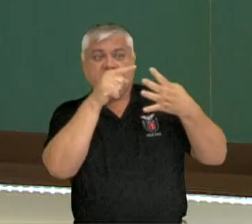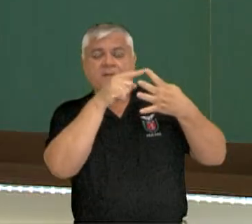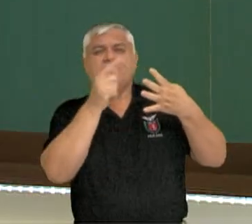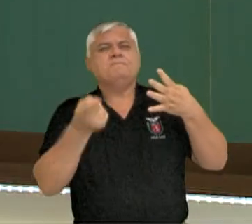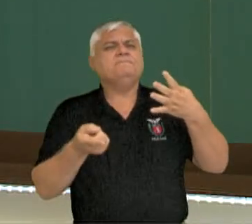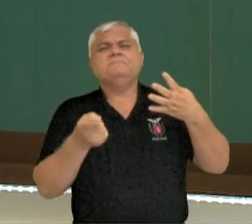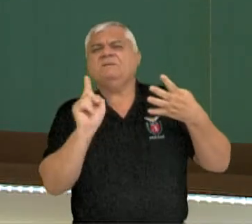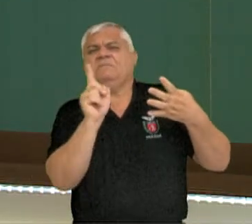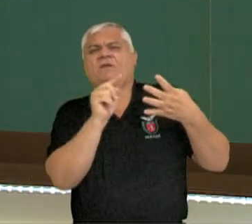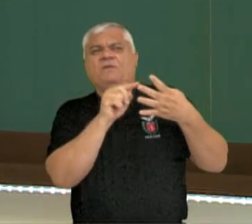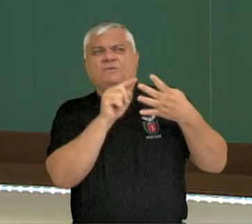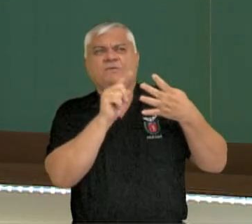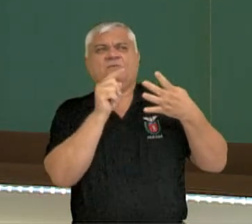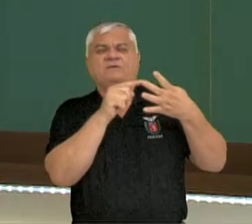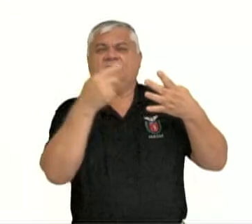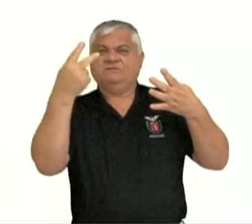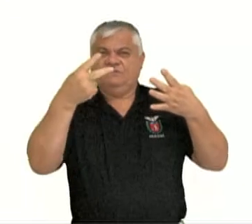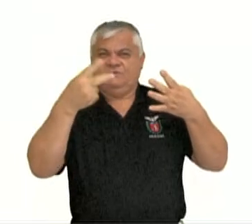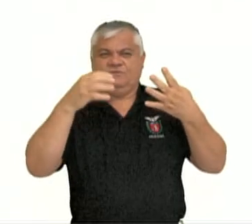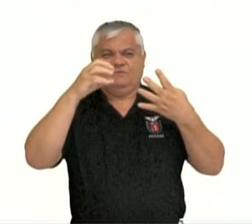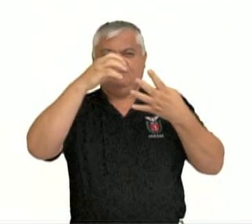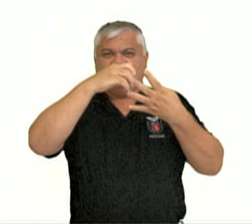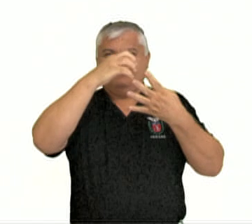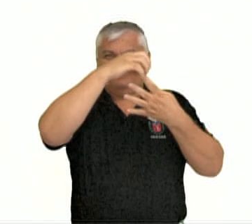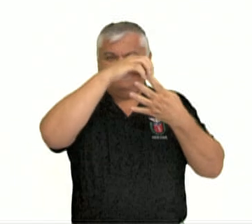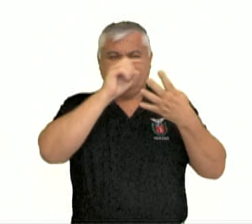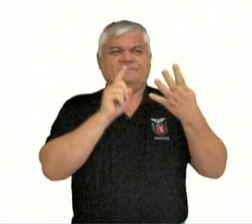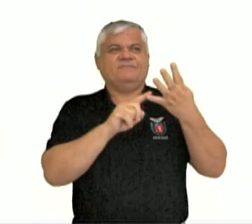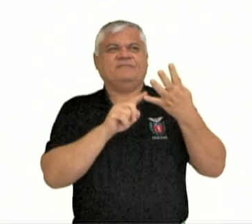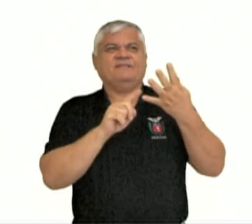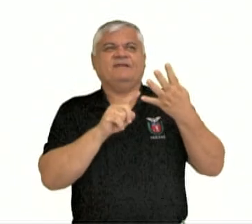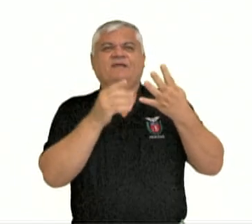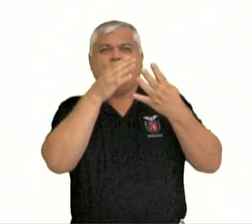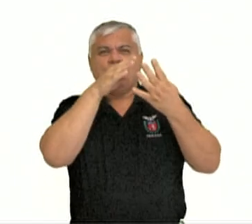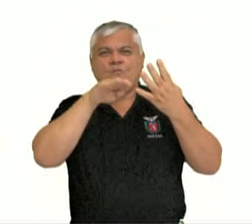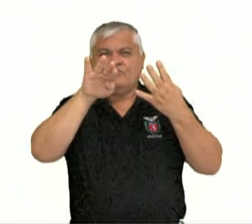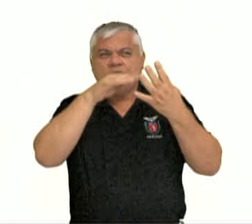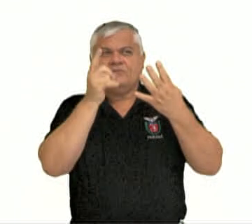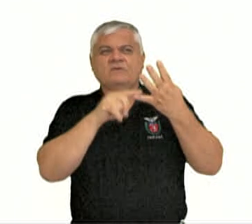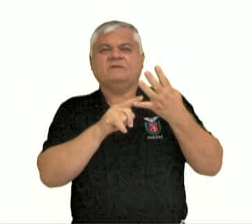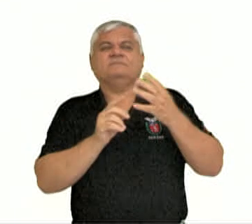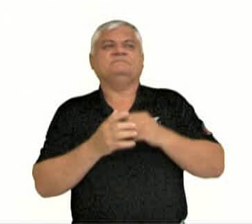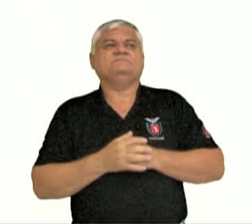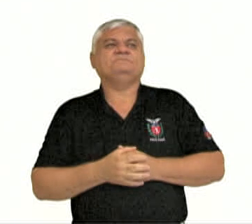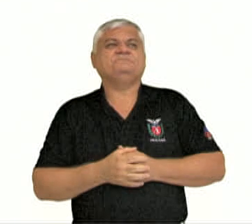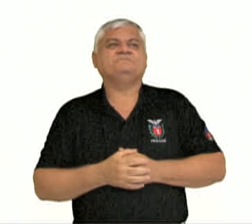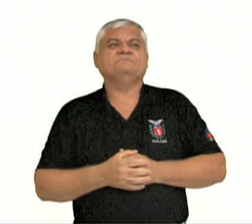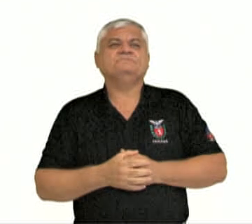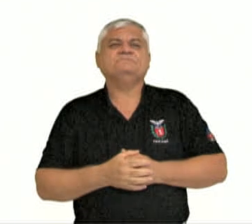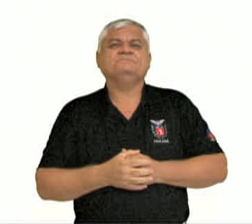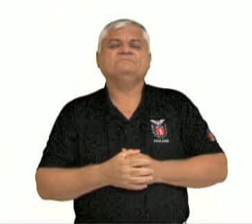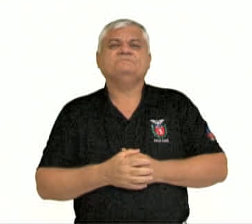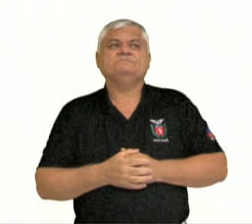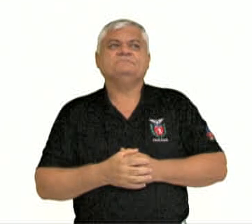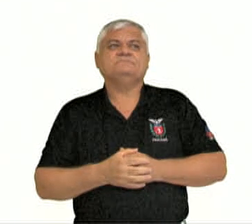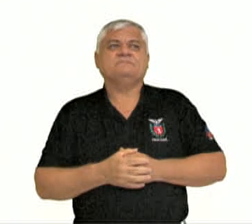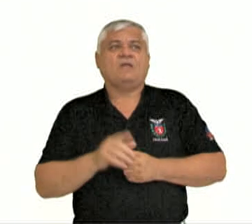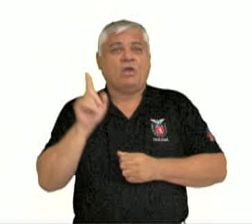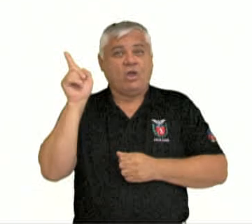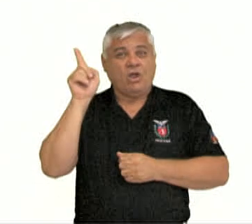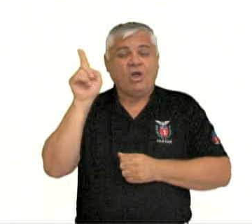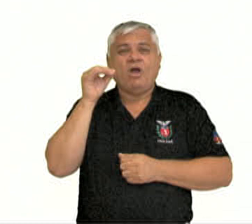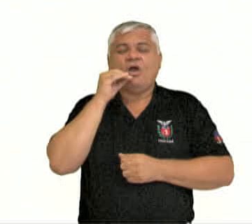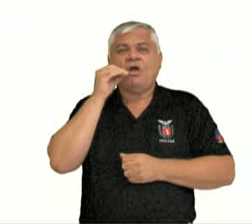primeiros a surgirem, Zygomicotas, Ascomicotas e Basidium-micotas. Os